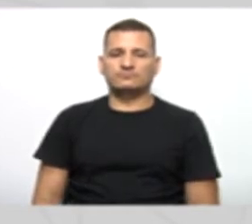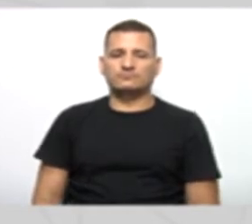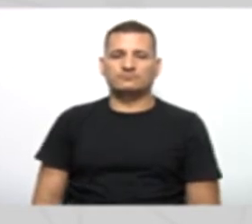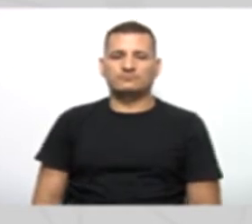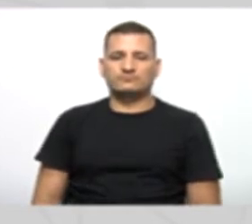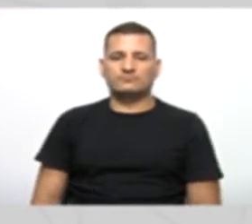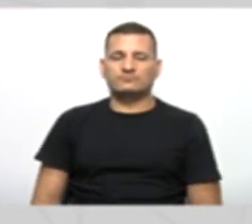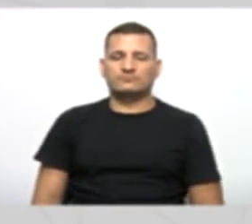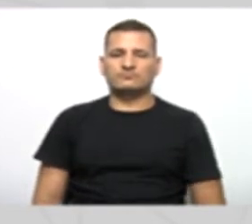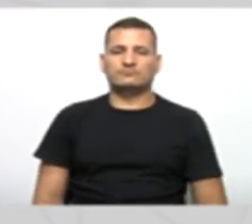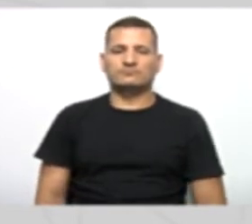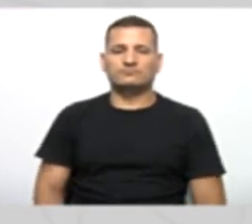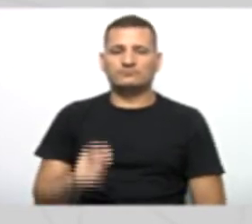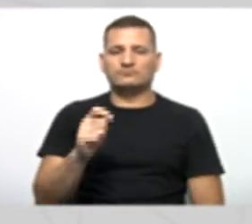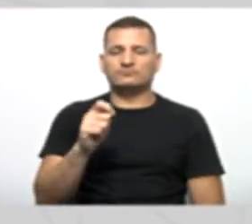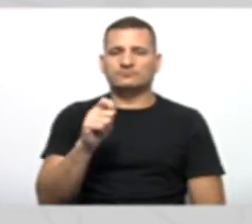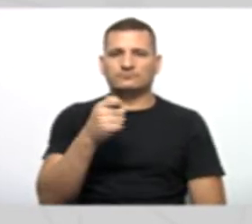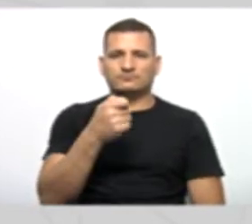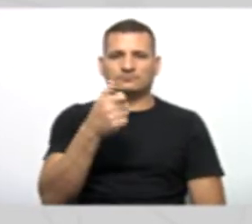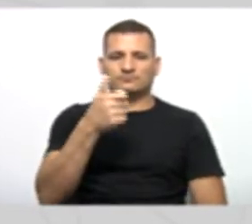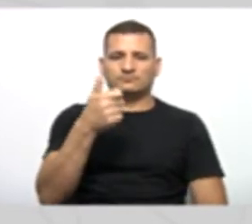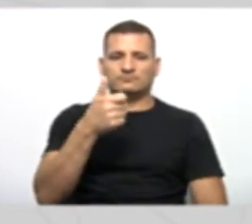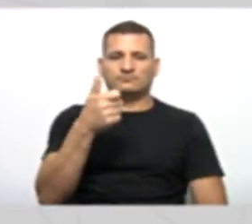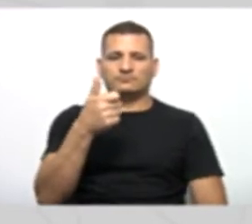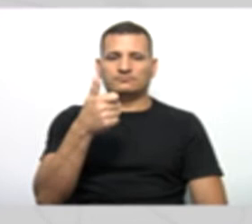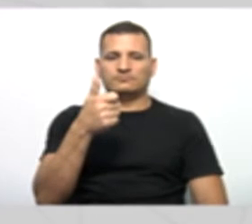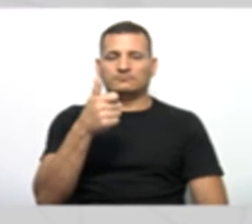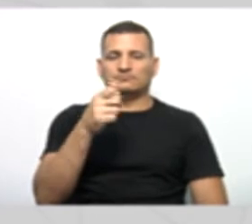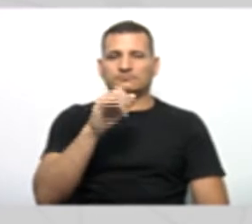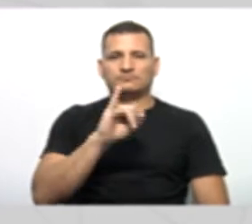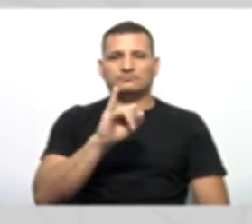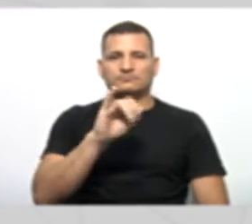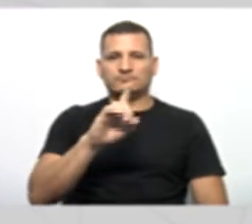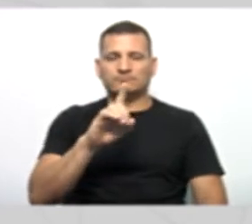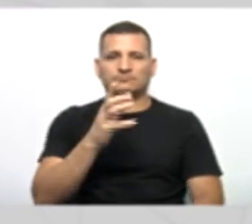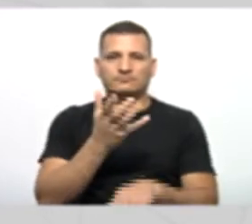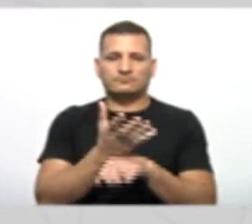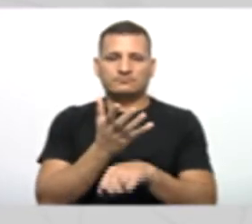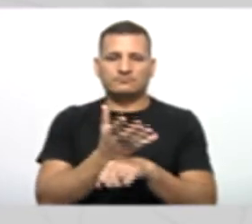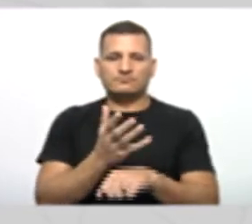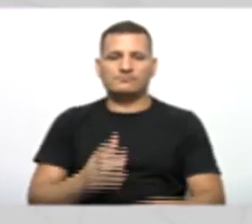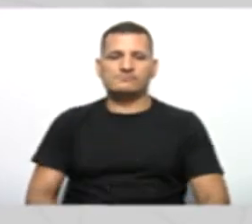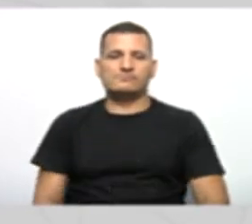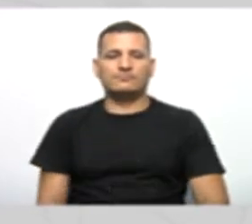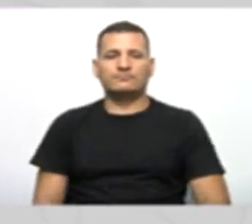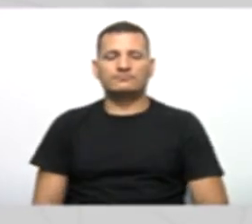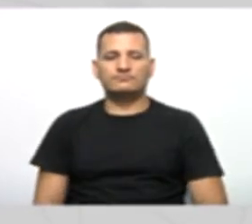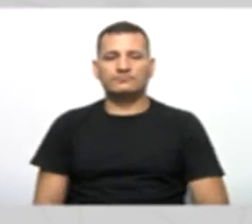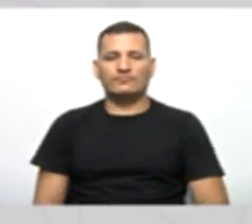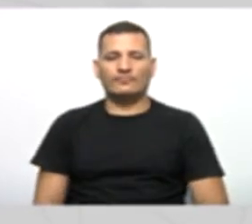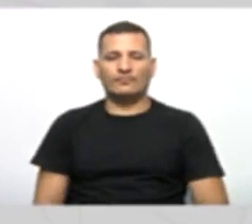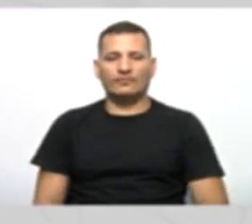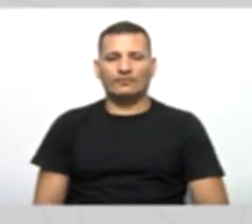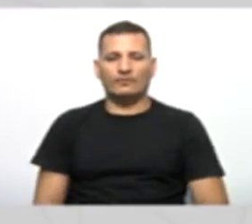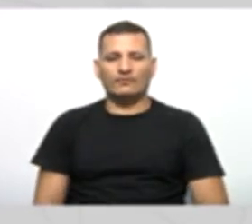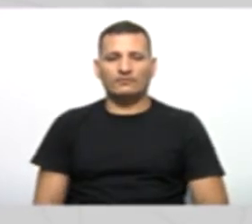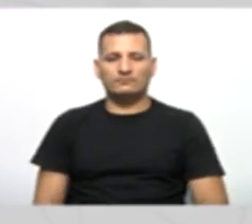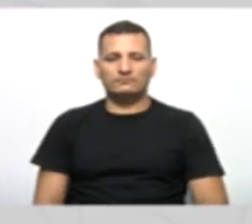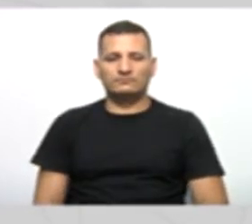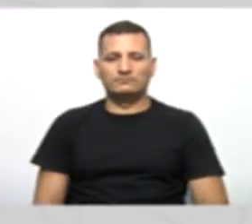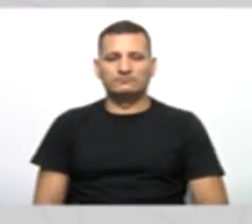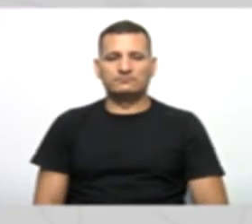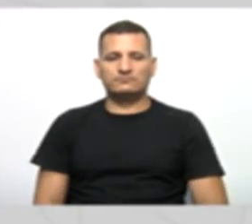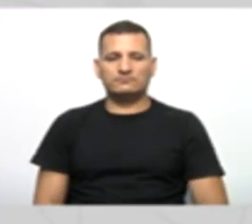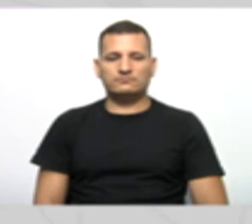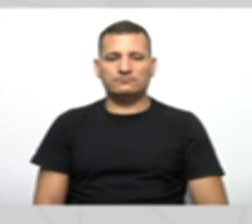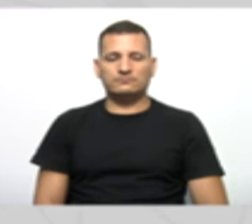key, ela colocou ID disciplina. Perfeito, perfeito. Pessoal, olha só,